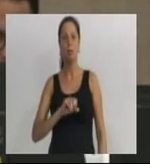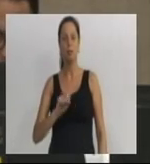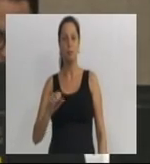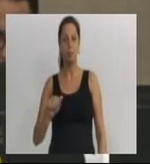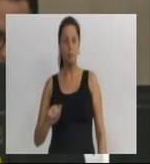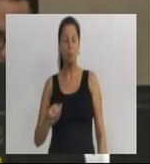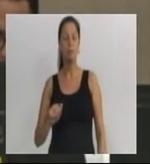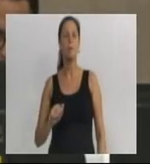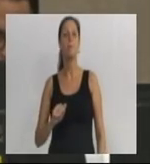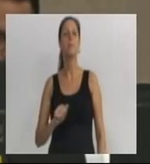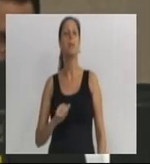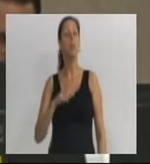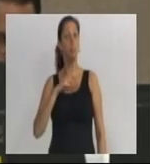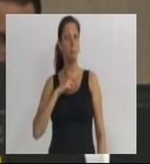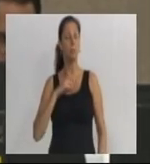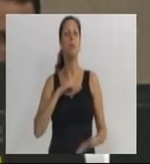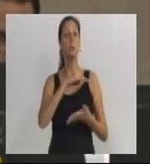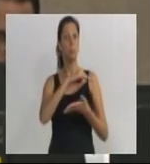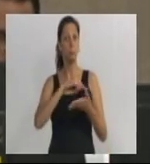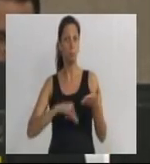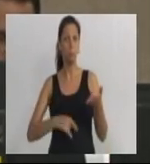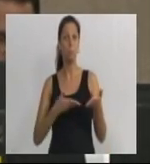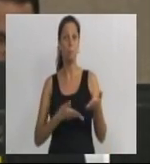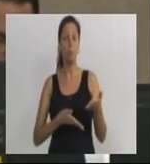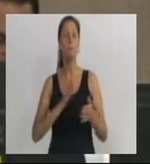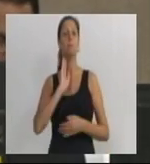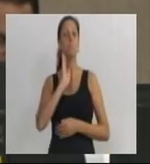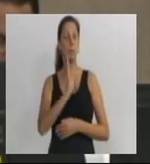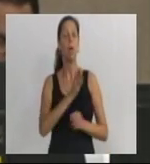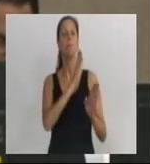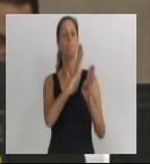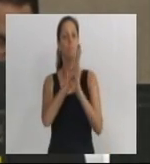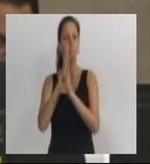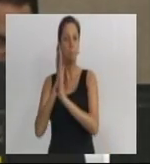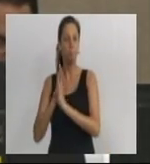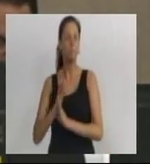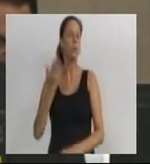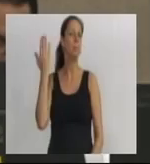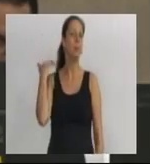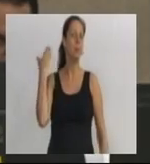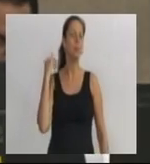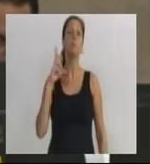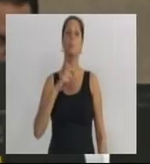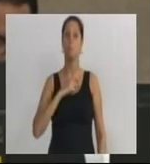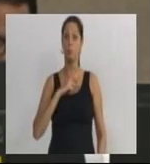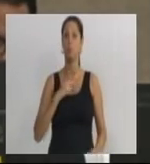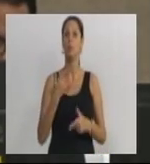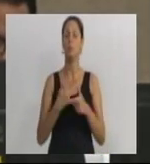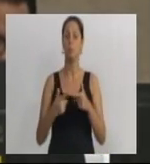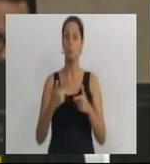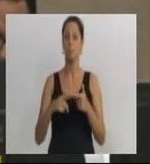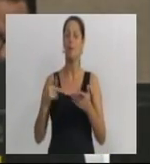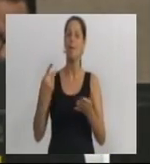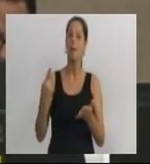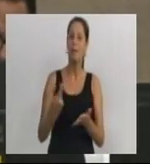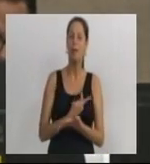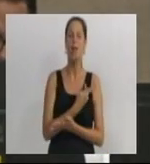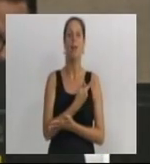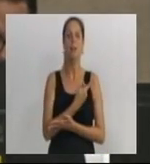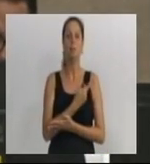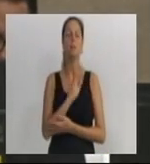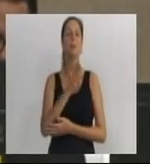depois da sessão eu tenho documentos em que já constatei algum tempo atrás a irregularidade. Inclusive foi objeto, se não me falha a memória, de